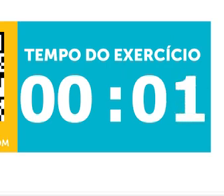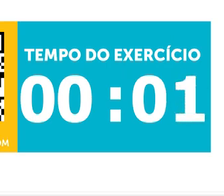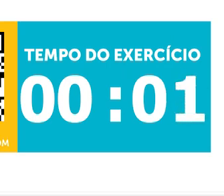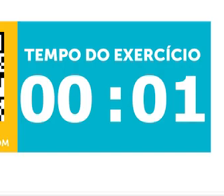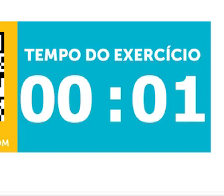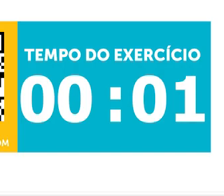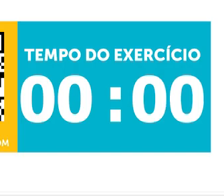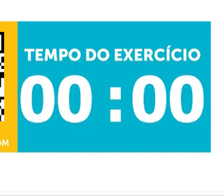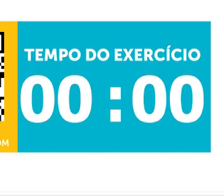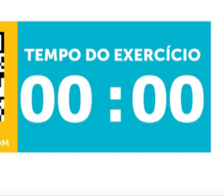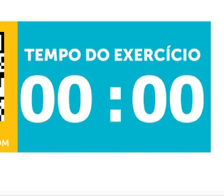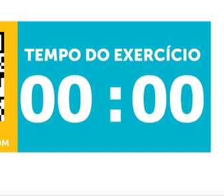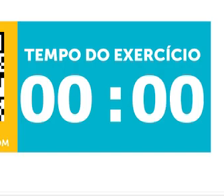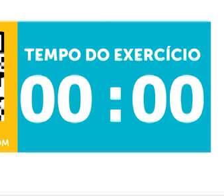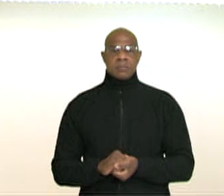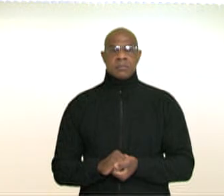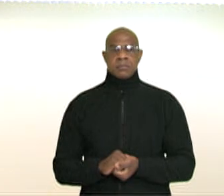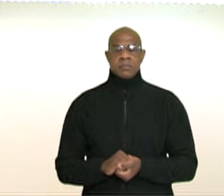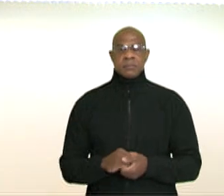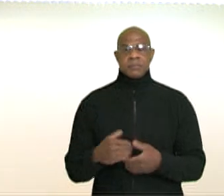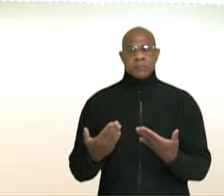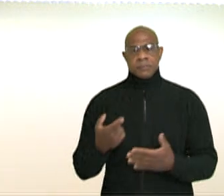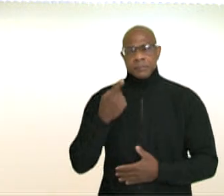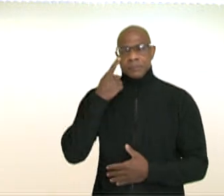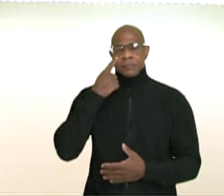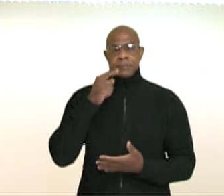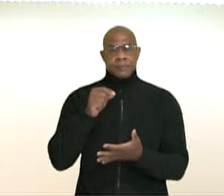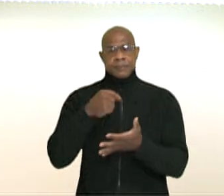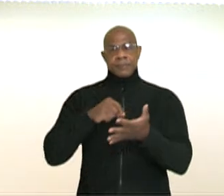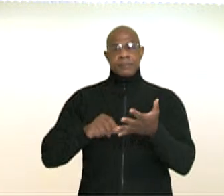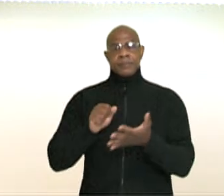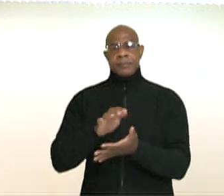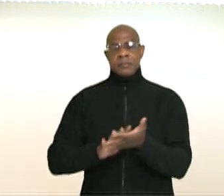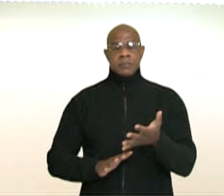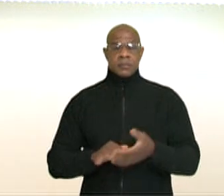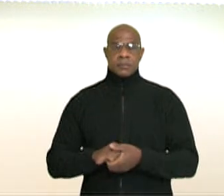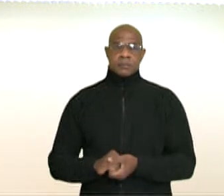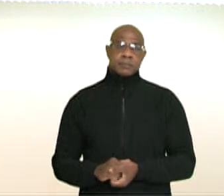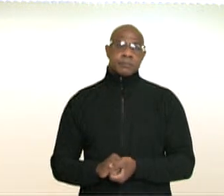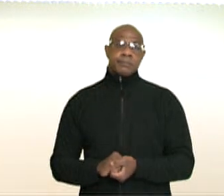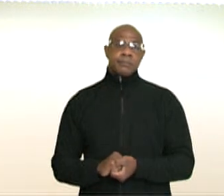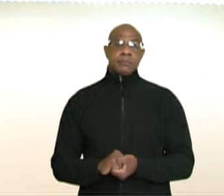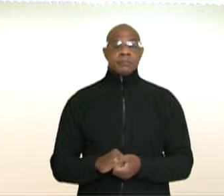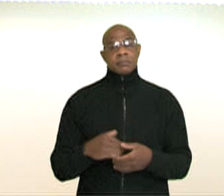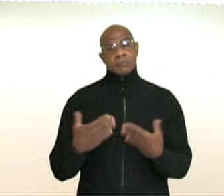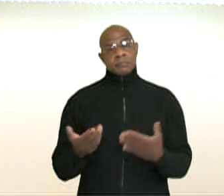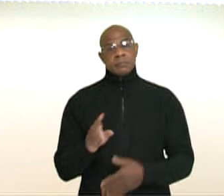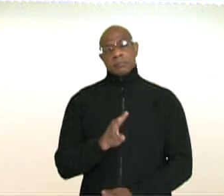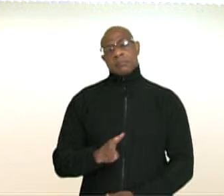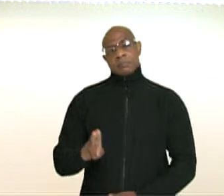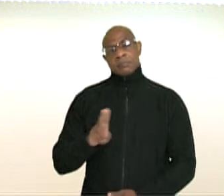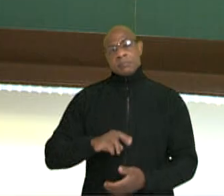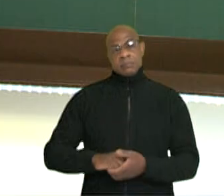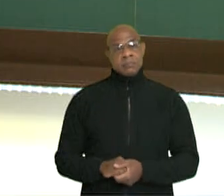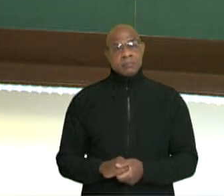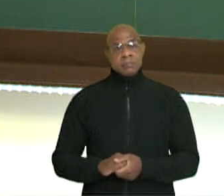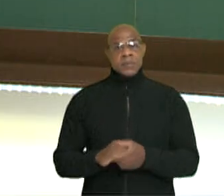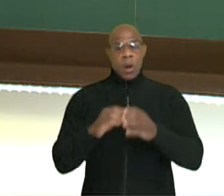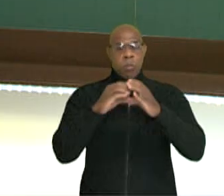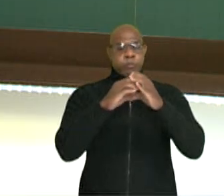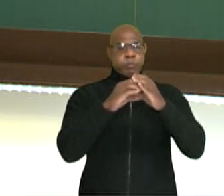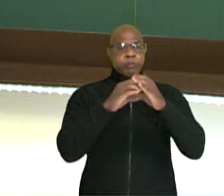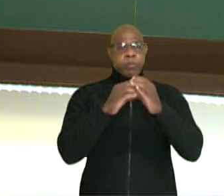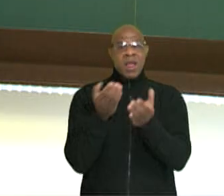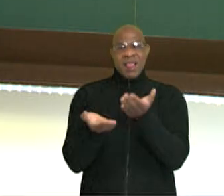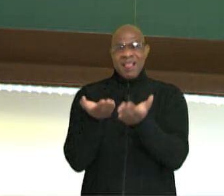Vamos para a correção da atividade? Olha só. Então, utilizando as bolinhas de isopor e os